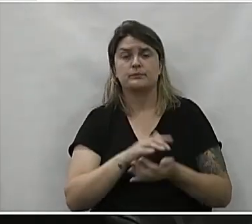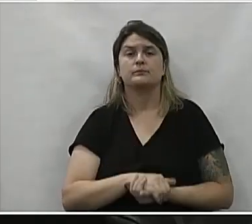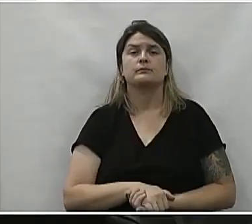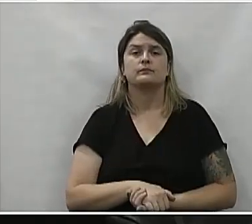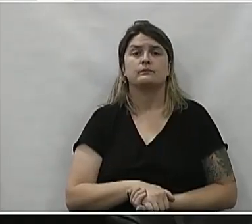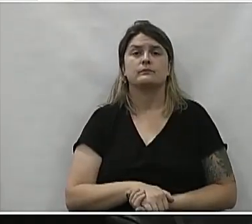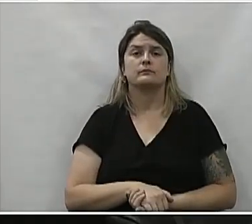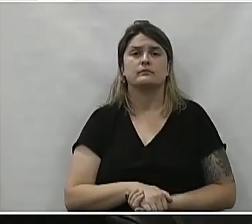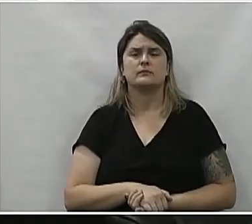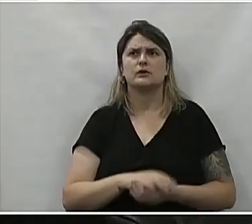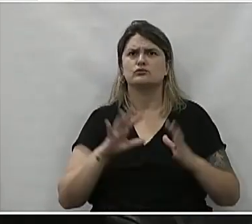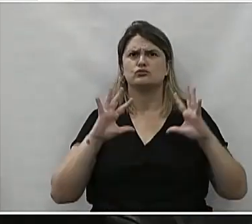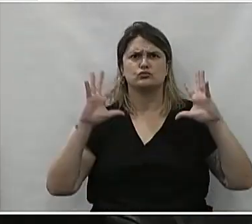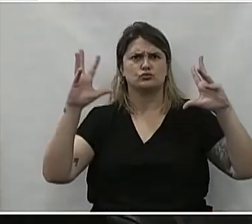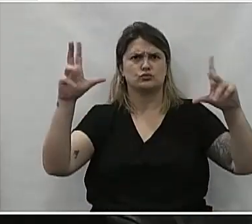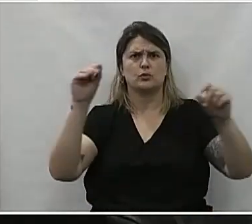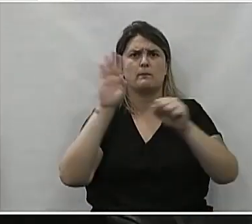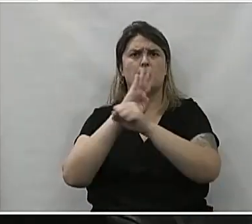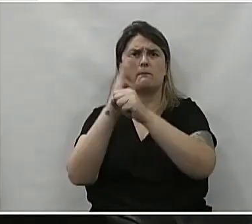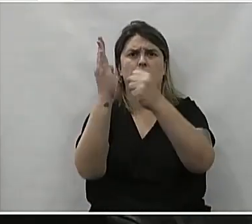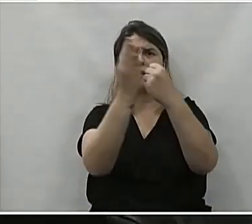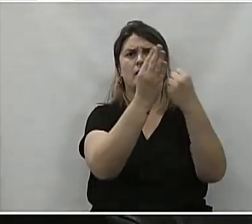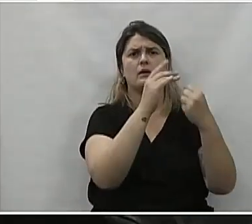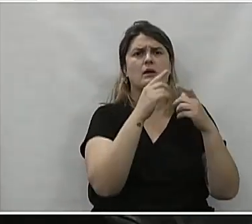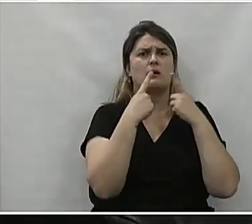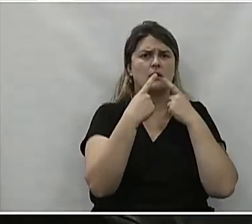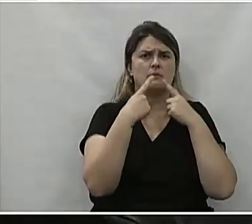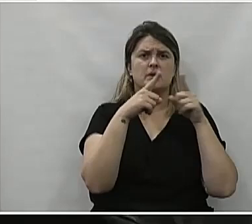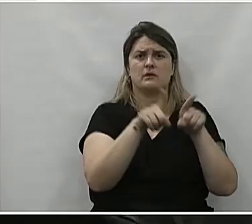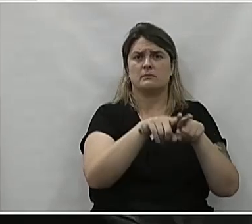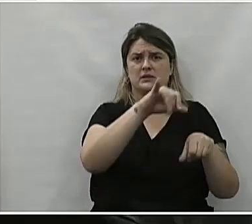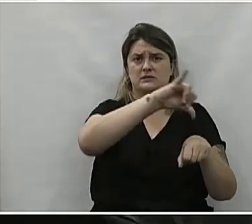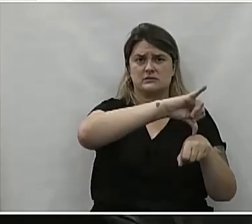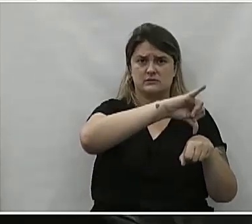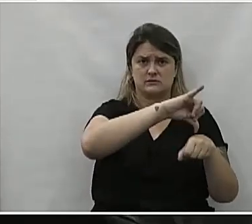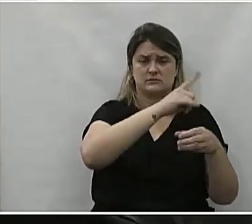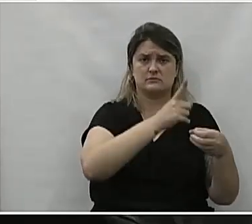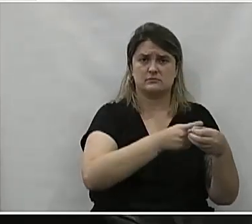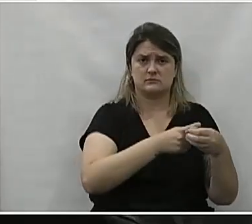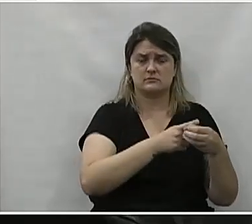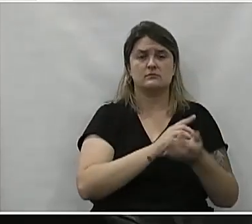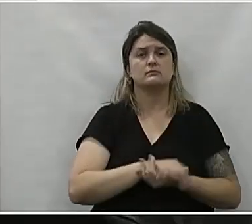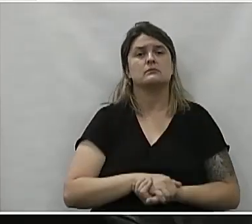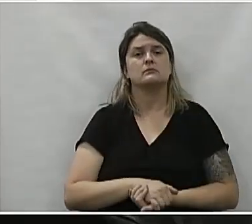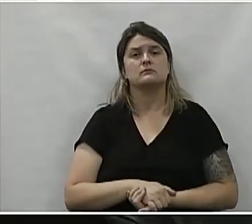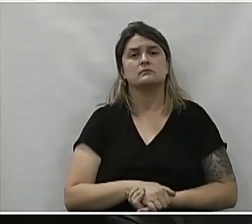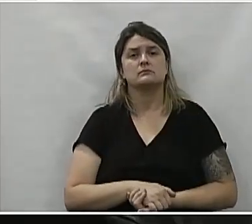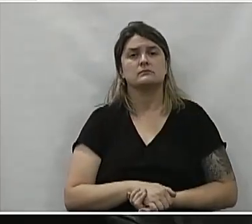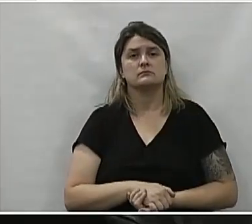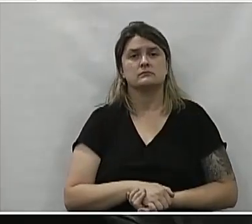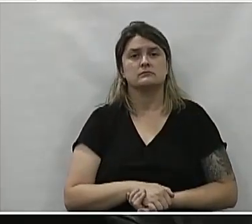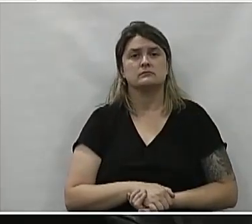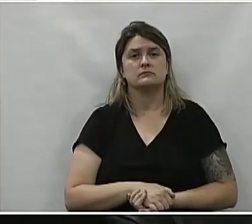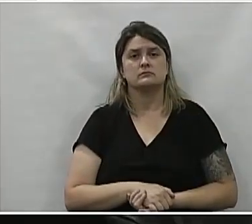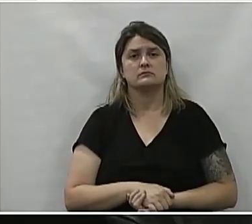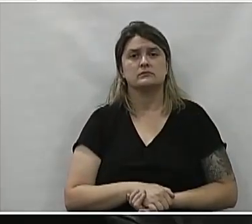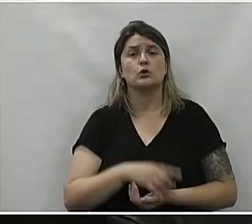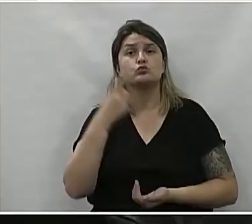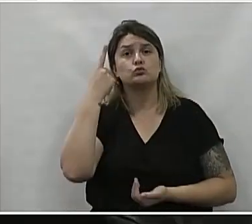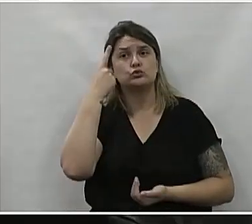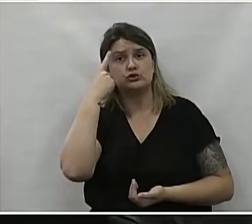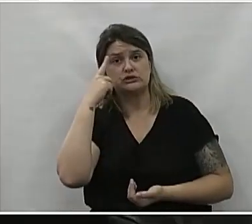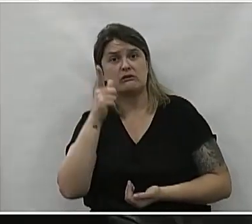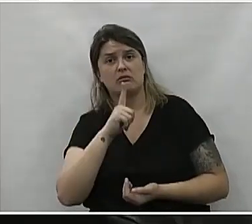É a cidade Toda Vários Bairros No centro Da cidade Colocando A situação De um dia